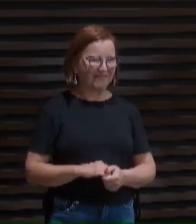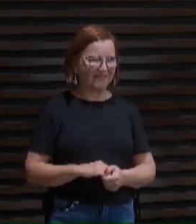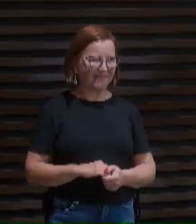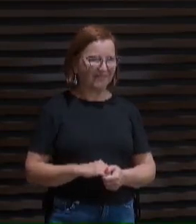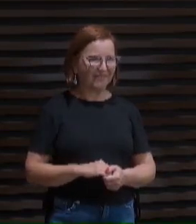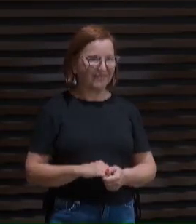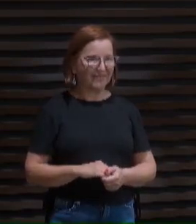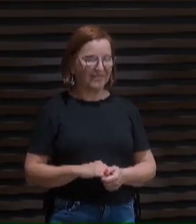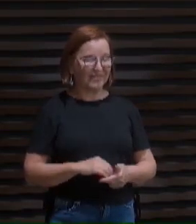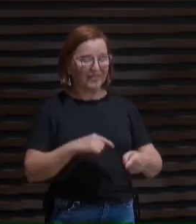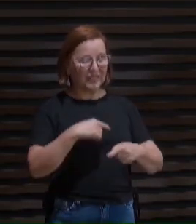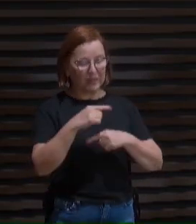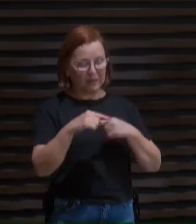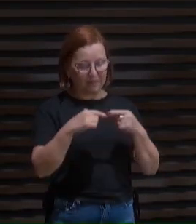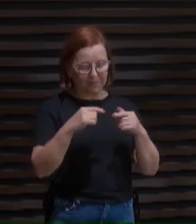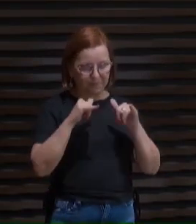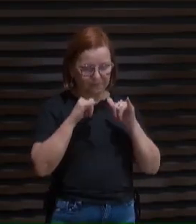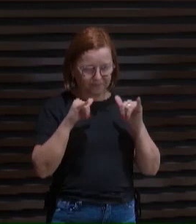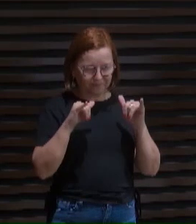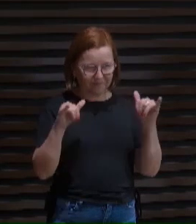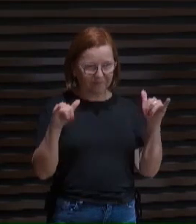E depois ele vai dizer,